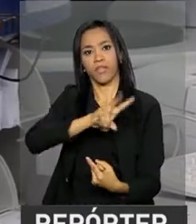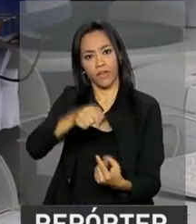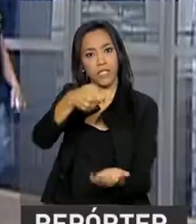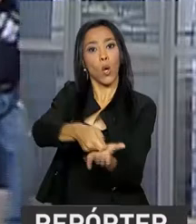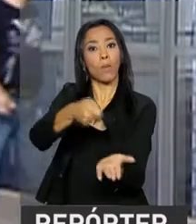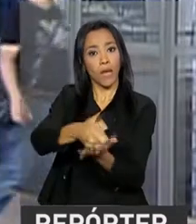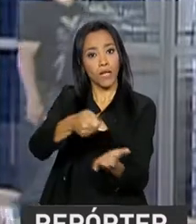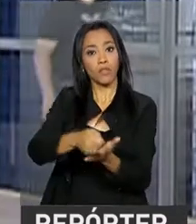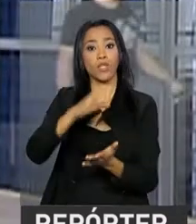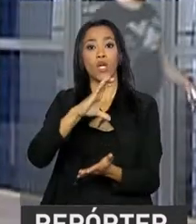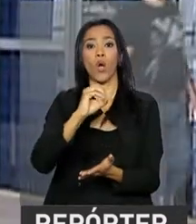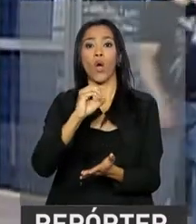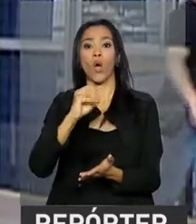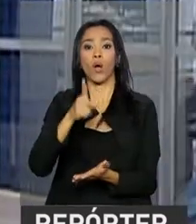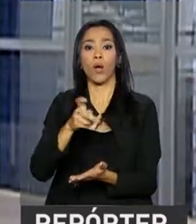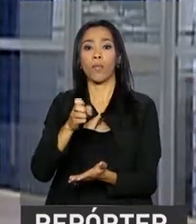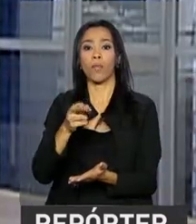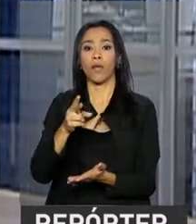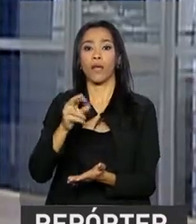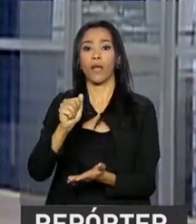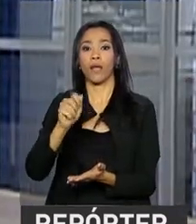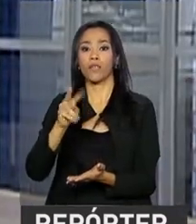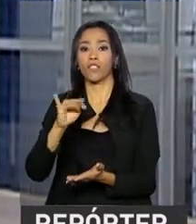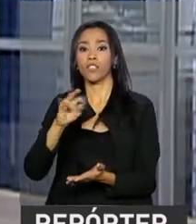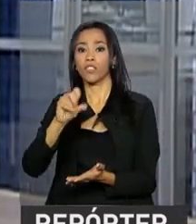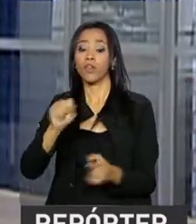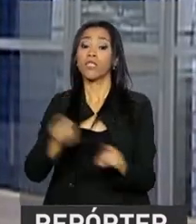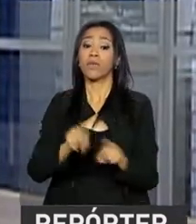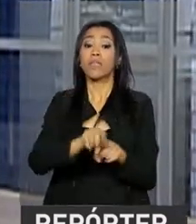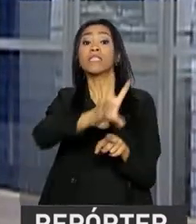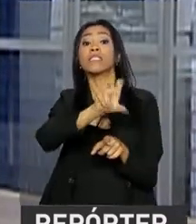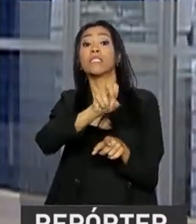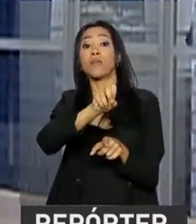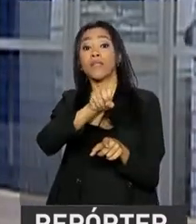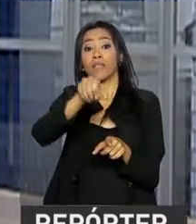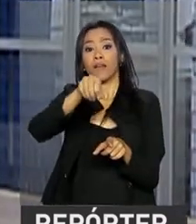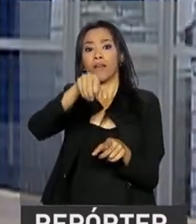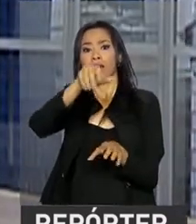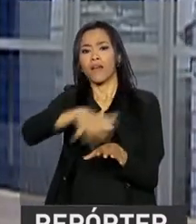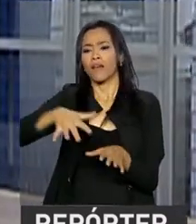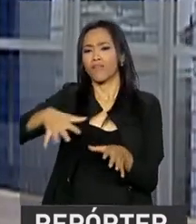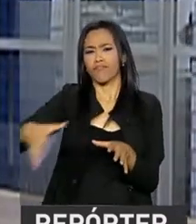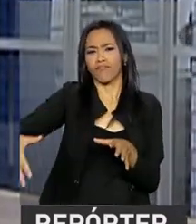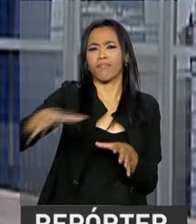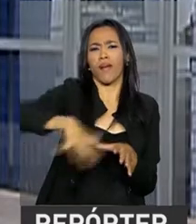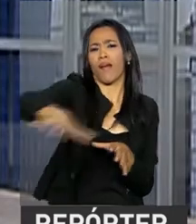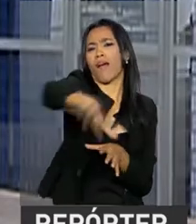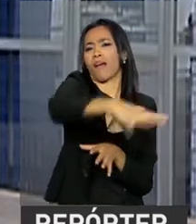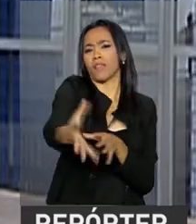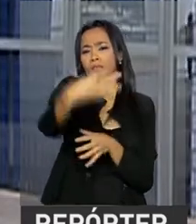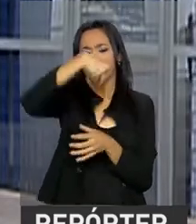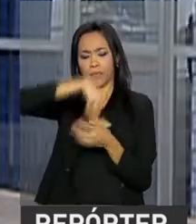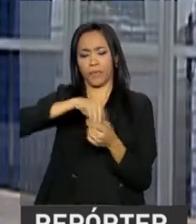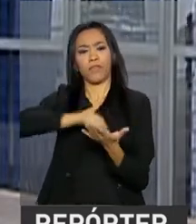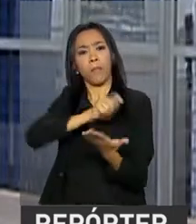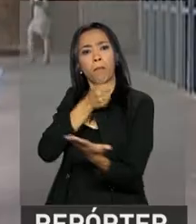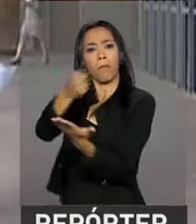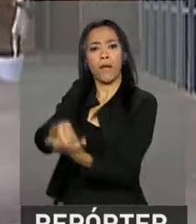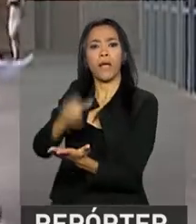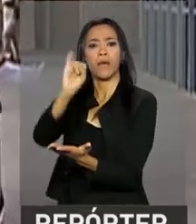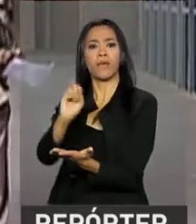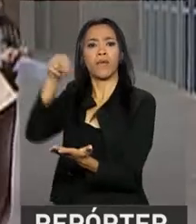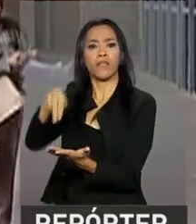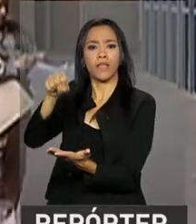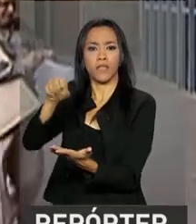e da inclusão de 50 setores na contribuição obrigatória de 20 por cento para a previdência social